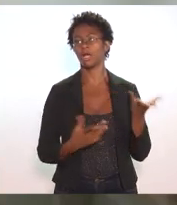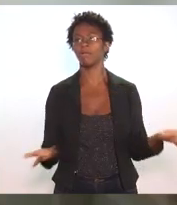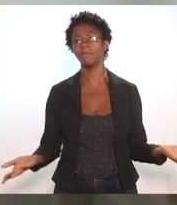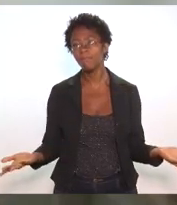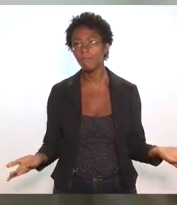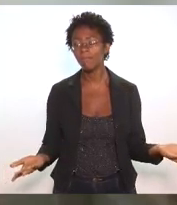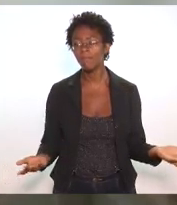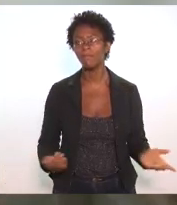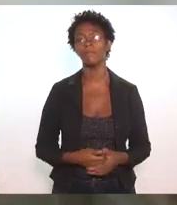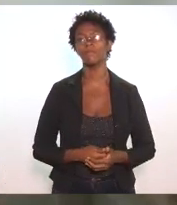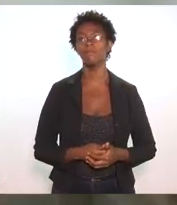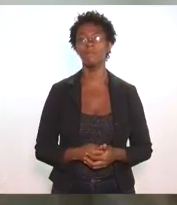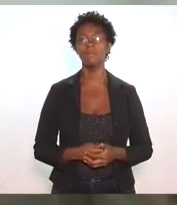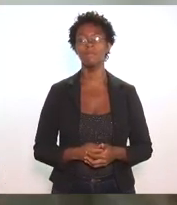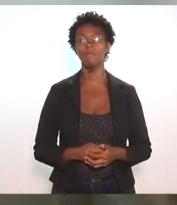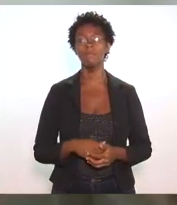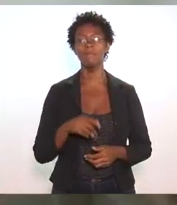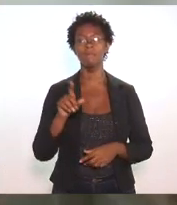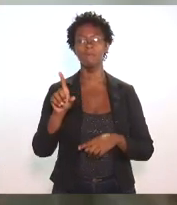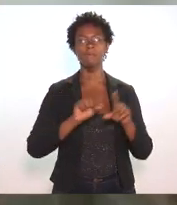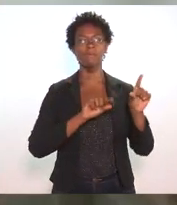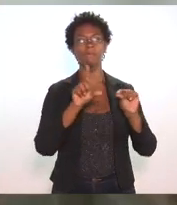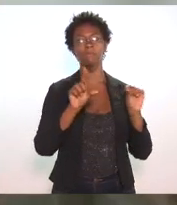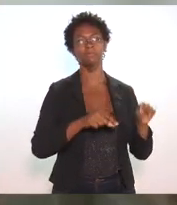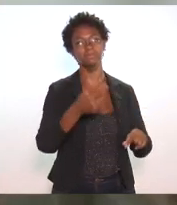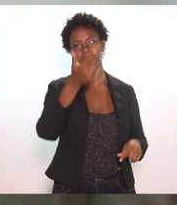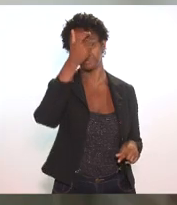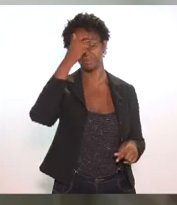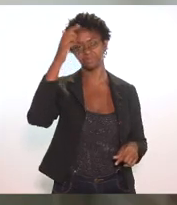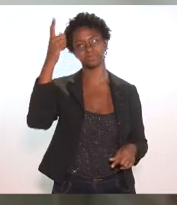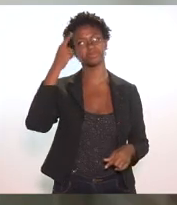uma decisão consciente,